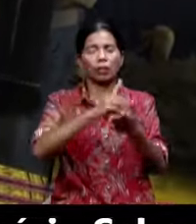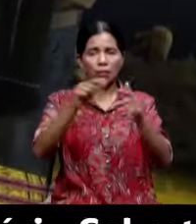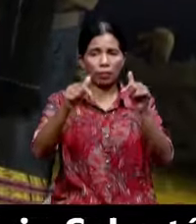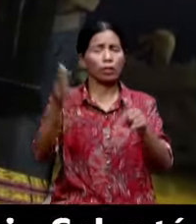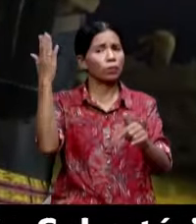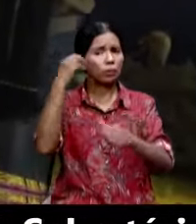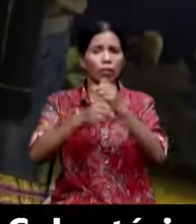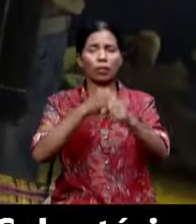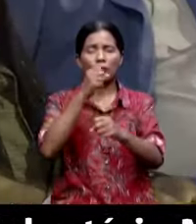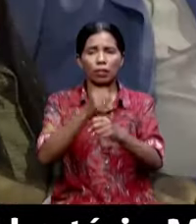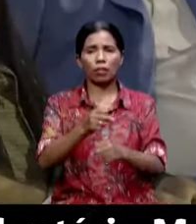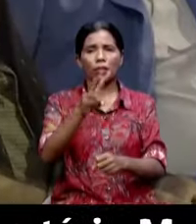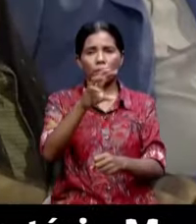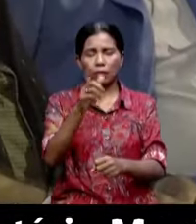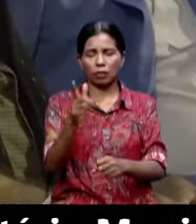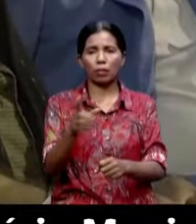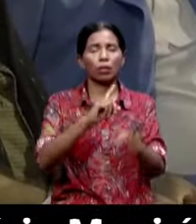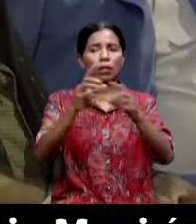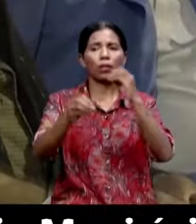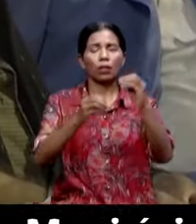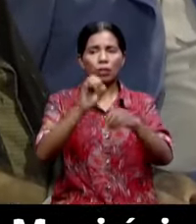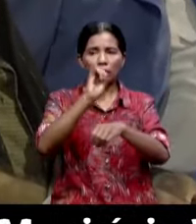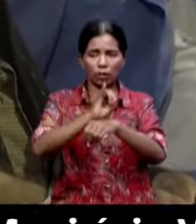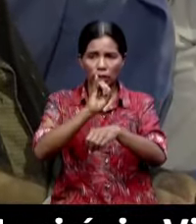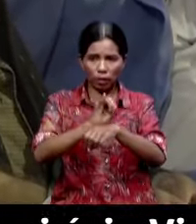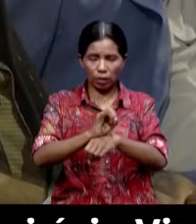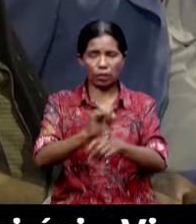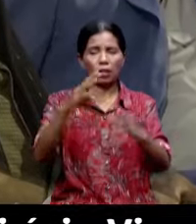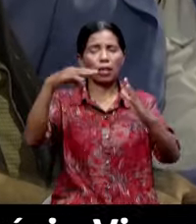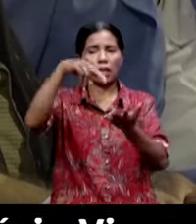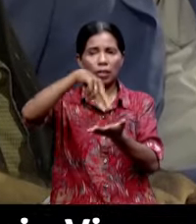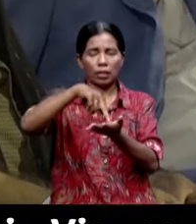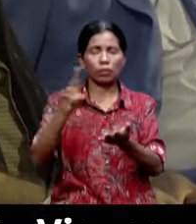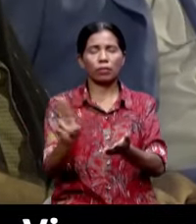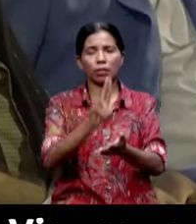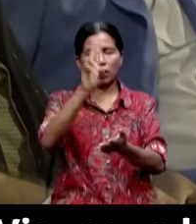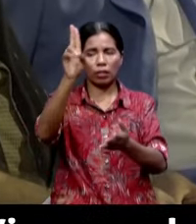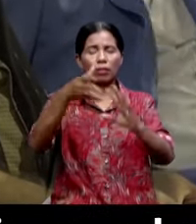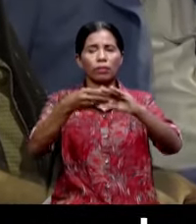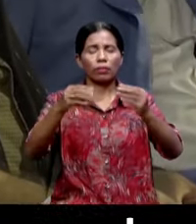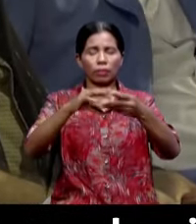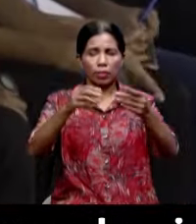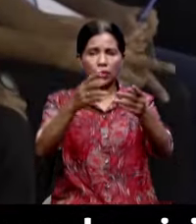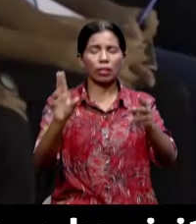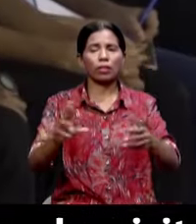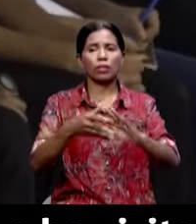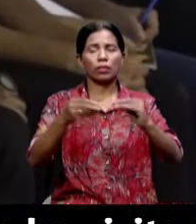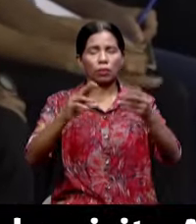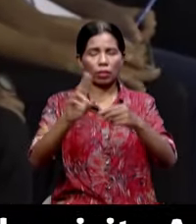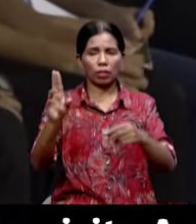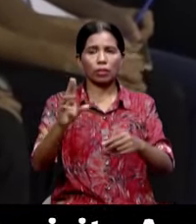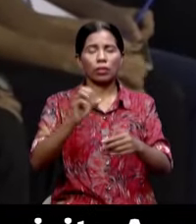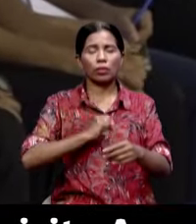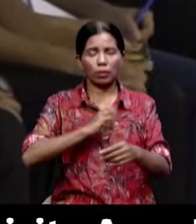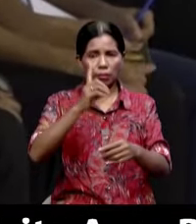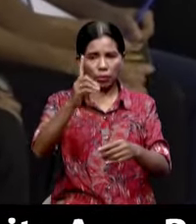né? E a Tinang Ring Rohito, governo colheu parte igreja, atuaria Universidade Ida e a Fating Histórico Soibada, com a área filosofia. Tama